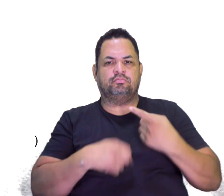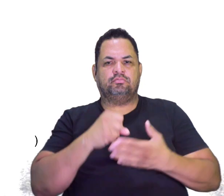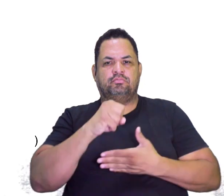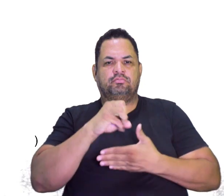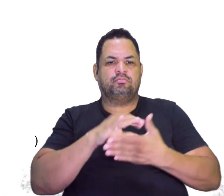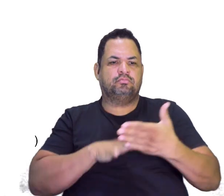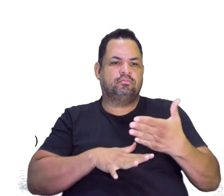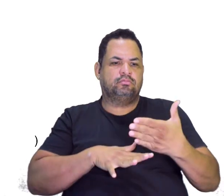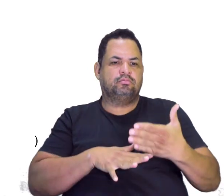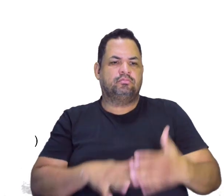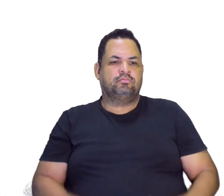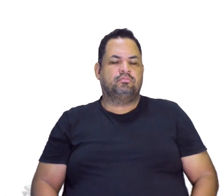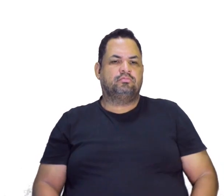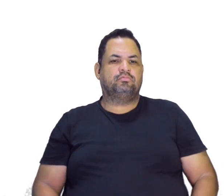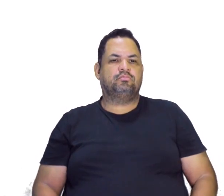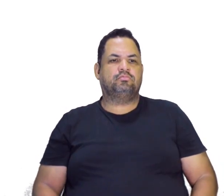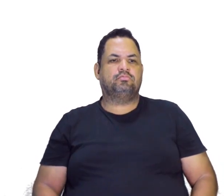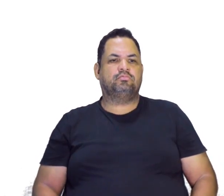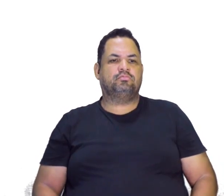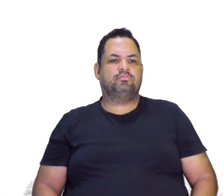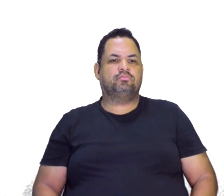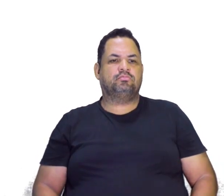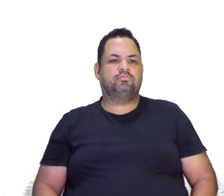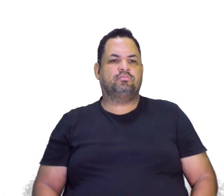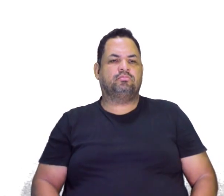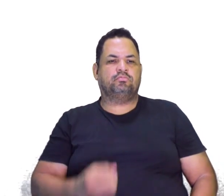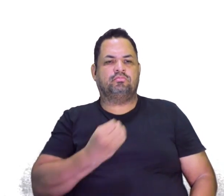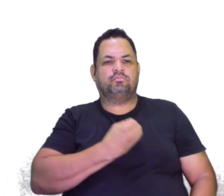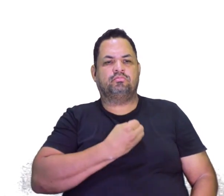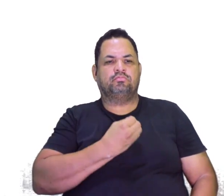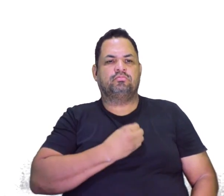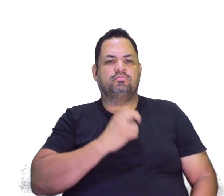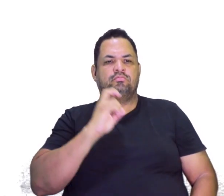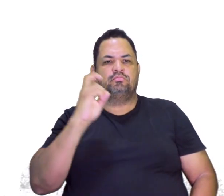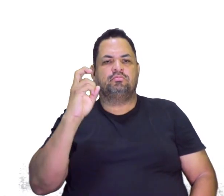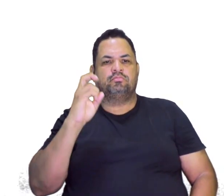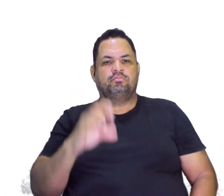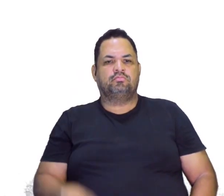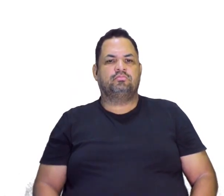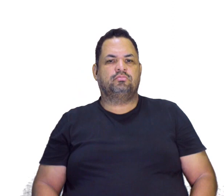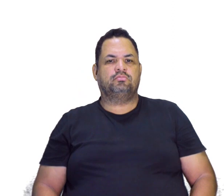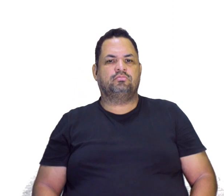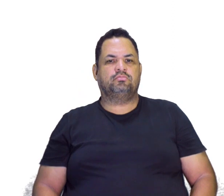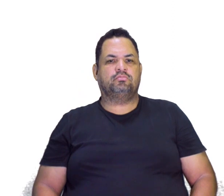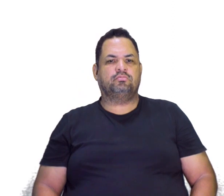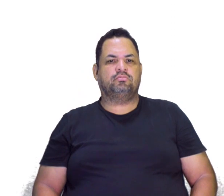questão, aqui, 4, 5, que é a questão de número 5.